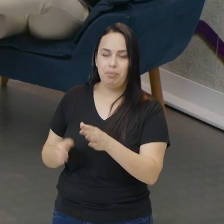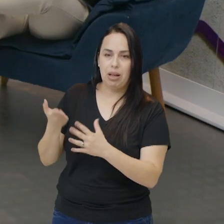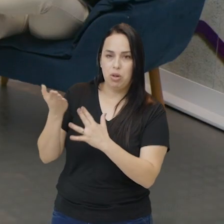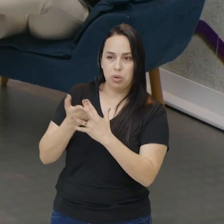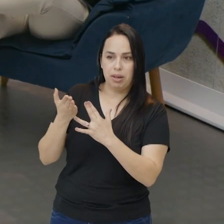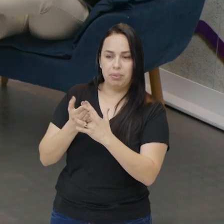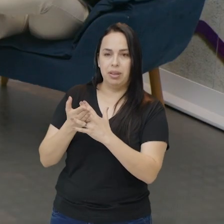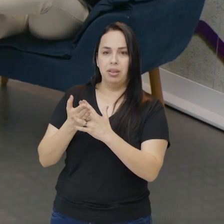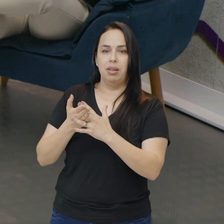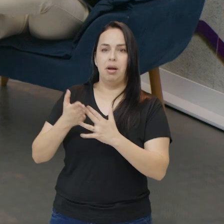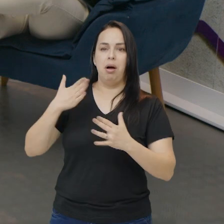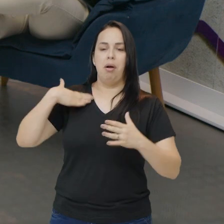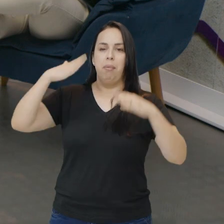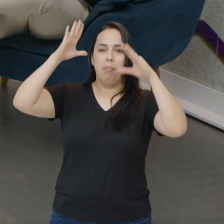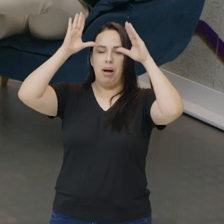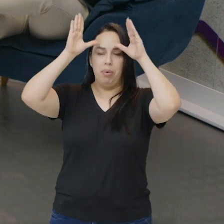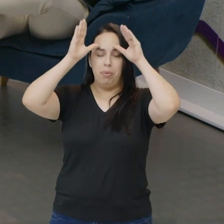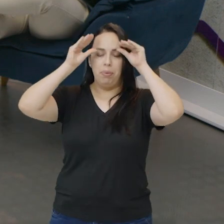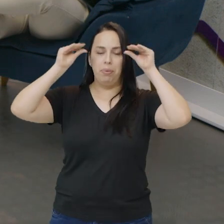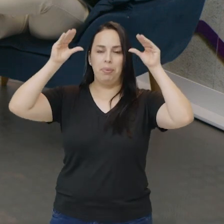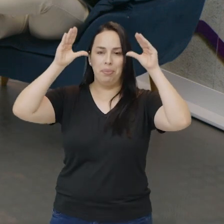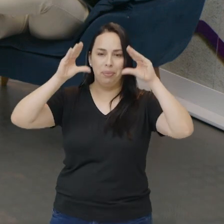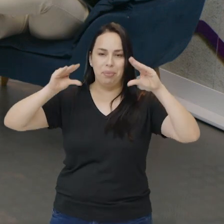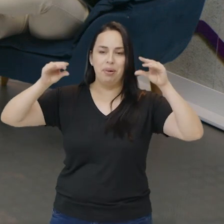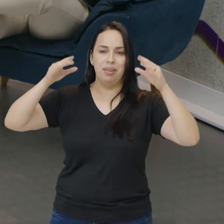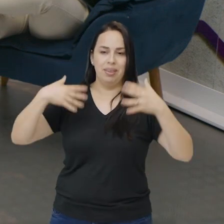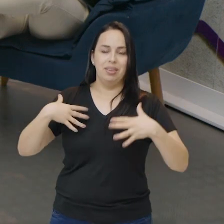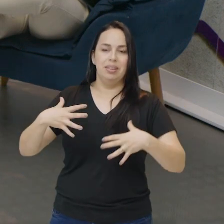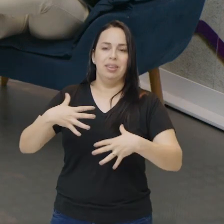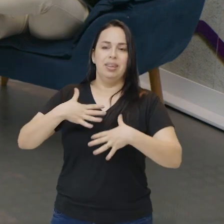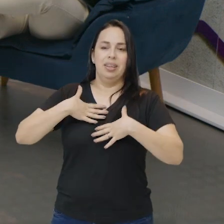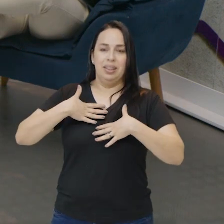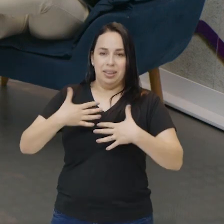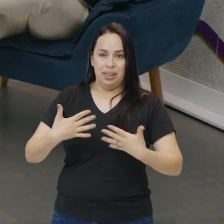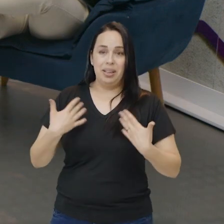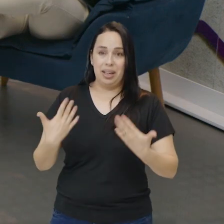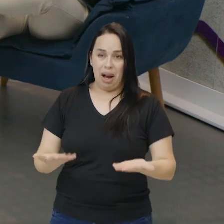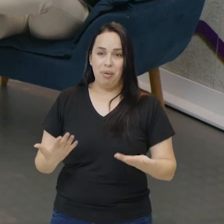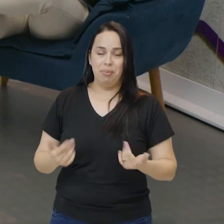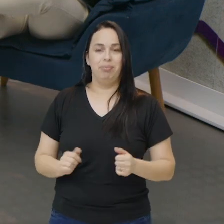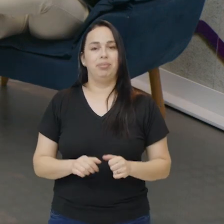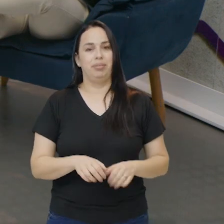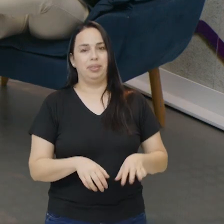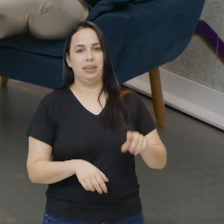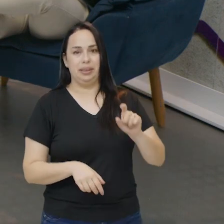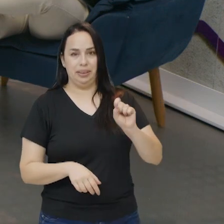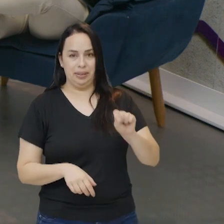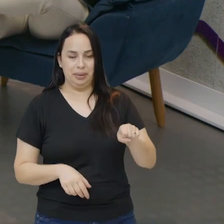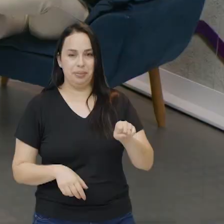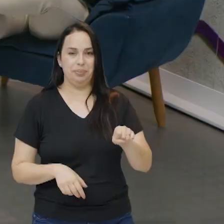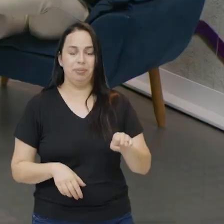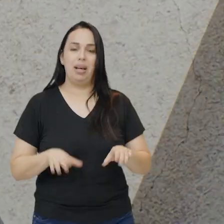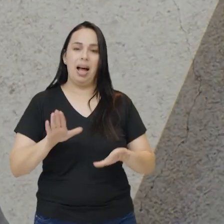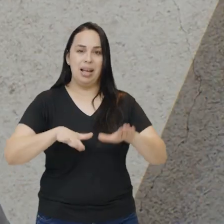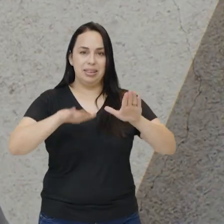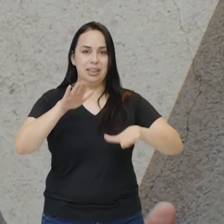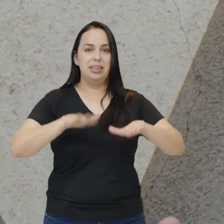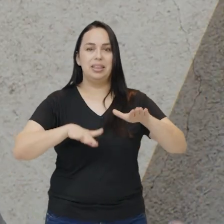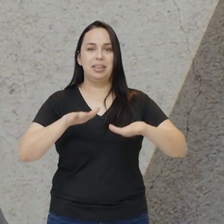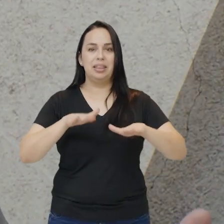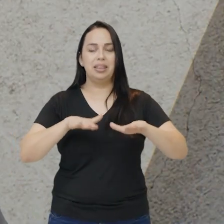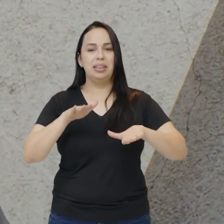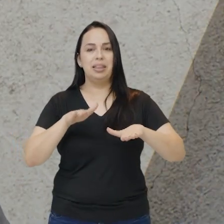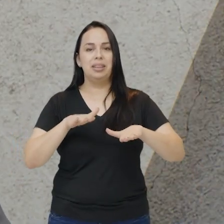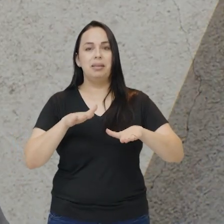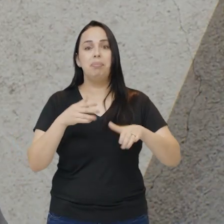né? Para dar uma desanuviada na cabeça, dar uma respirada, né? Literalmente falando, muitas vezes num call center, por exemplo, às vezes você